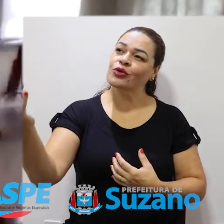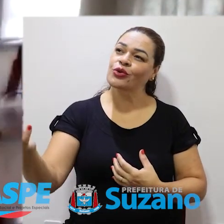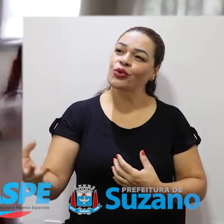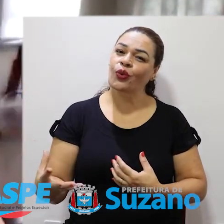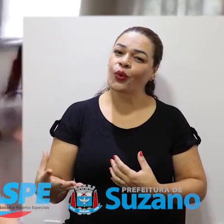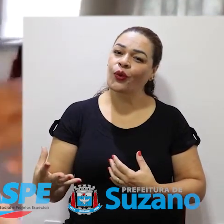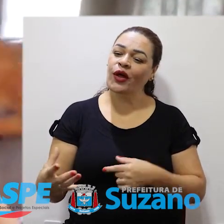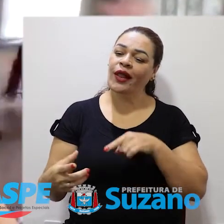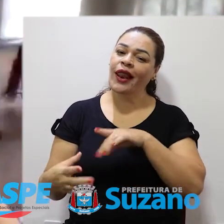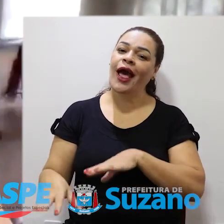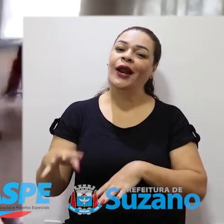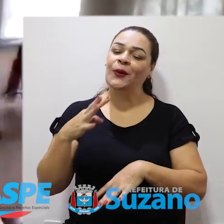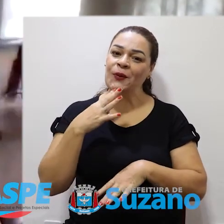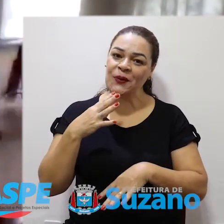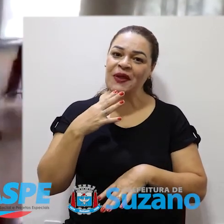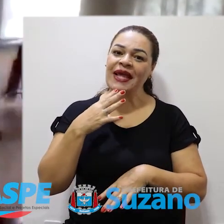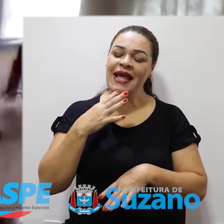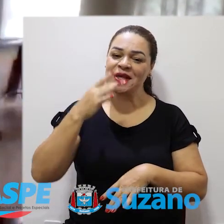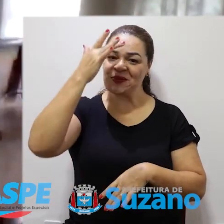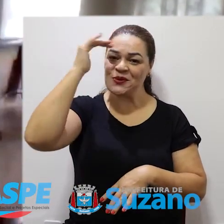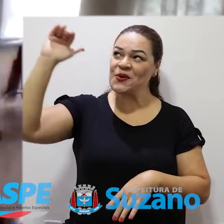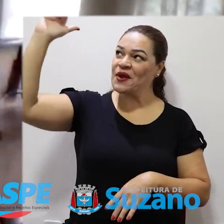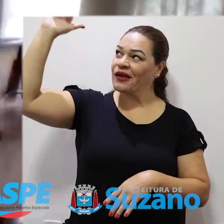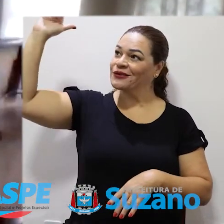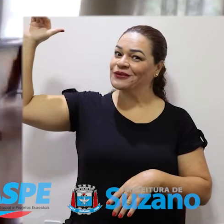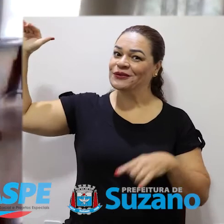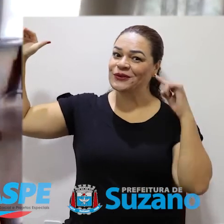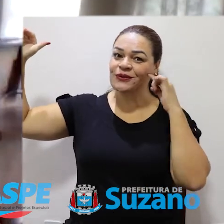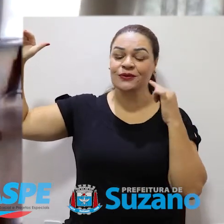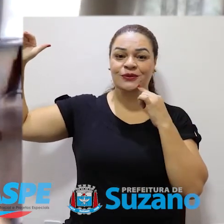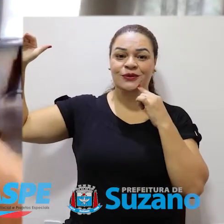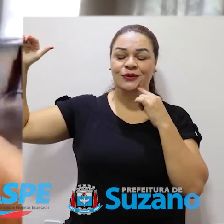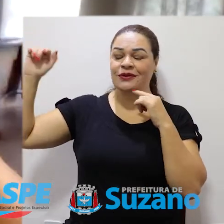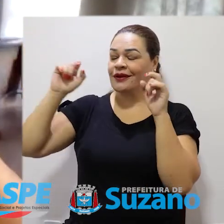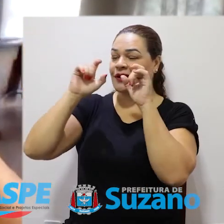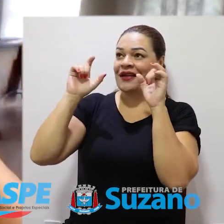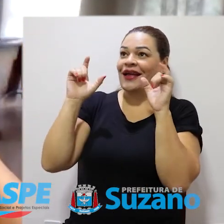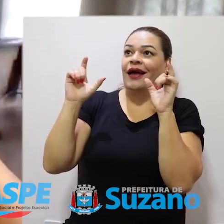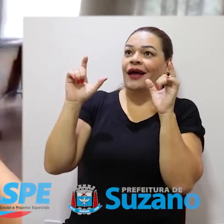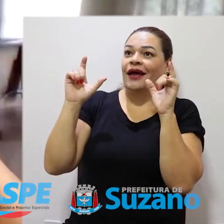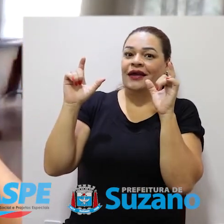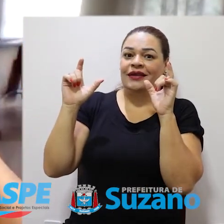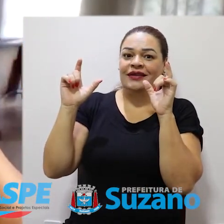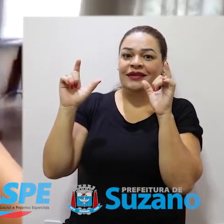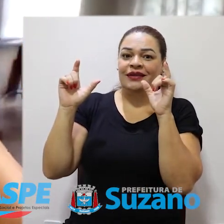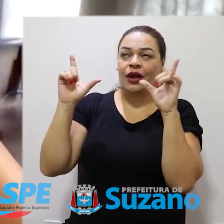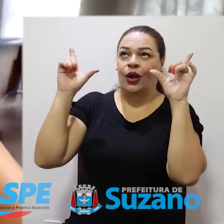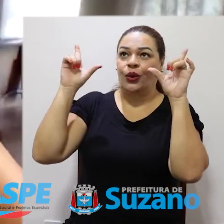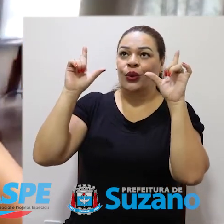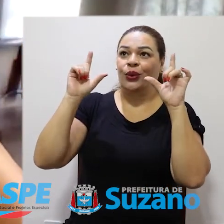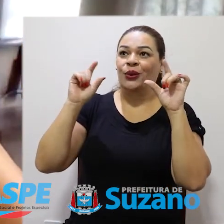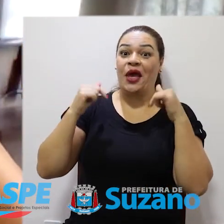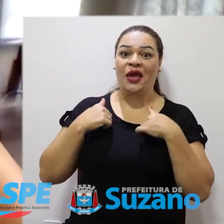nessa viagem ela conhece adultos surdos. E aí ela diz, gente, eu